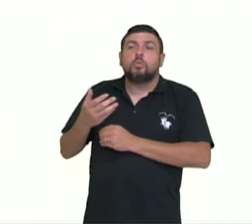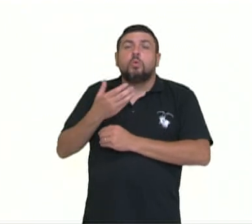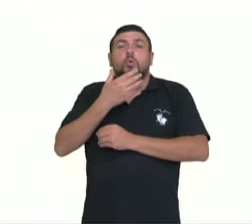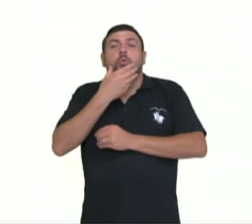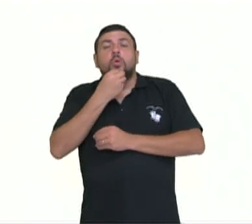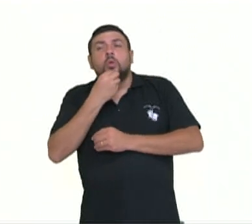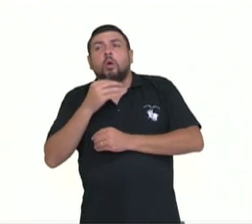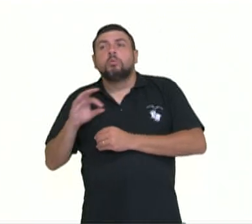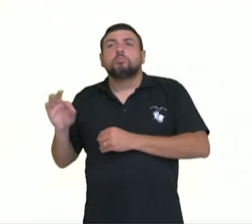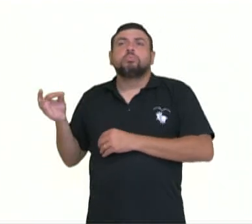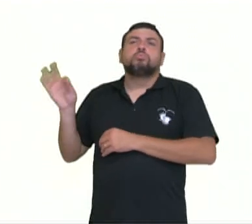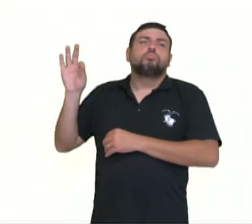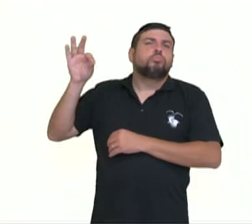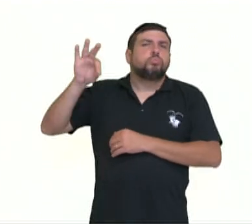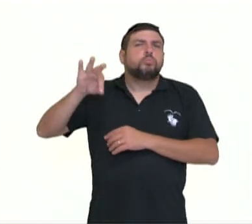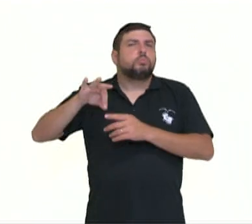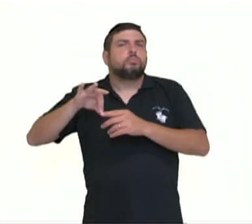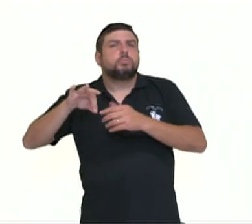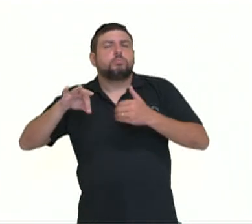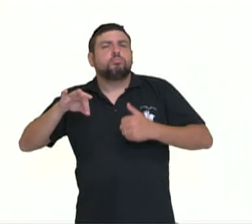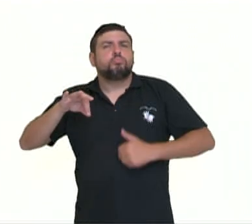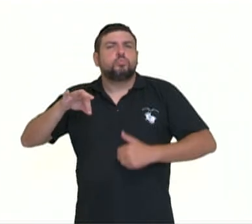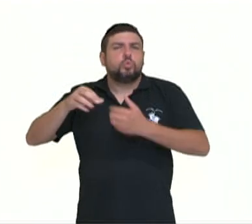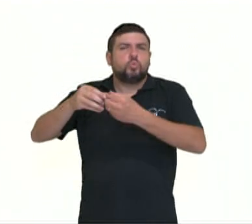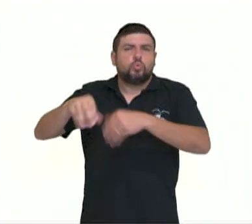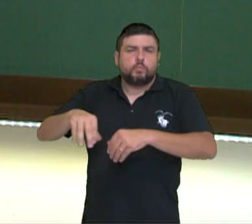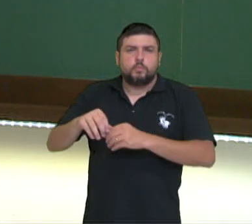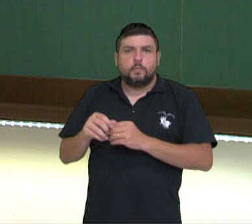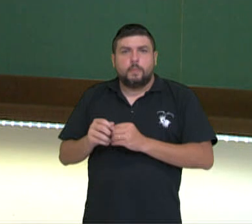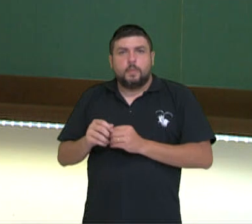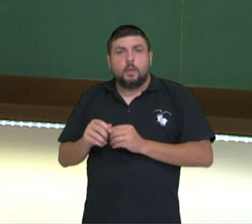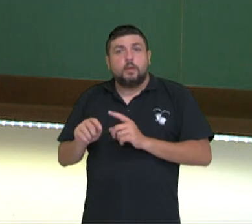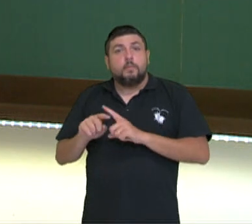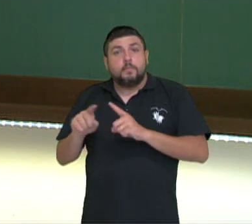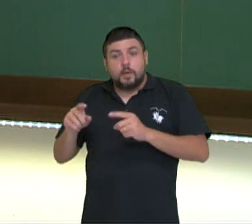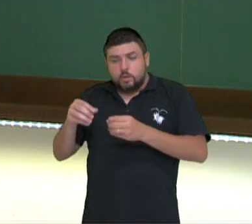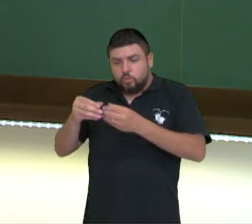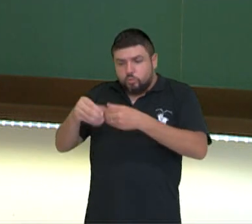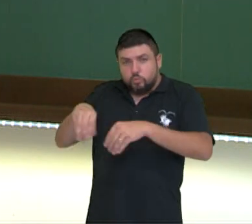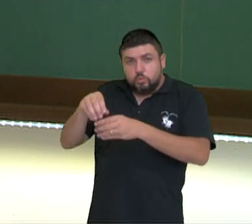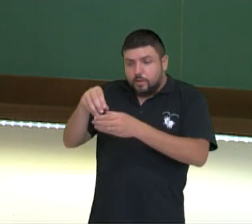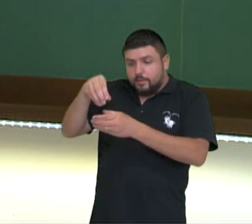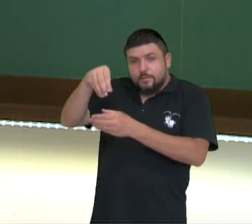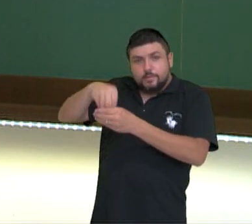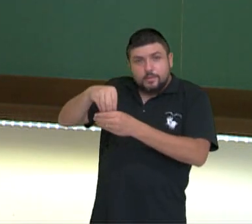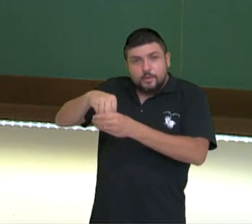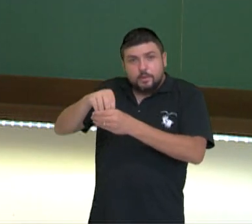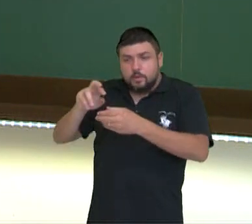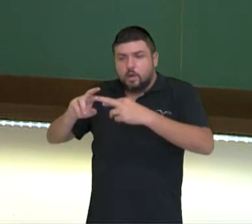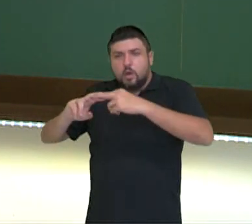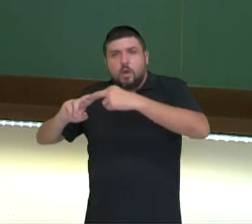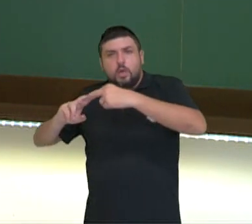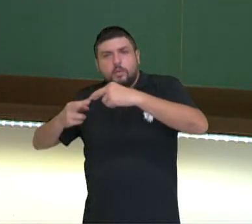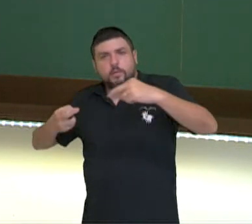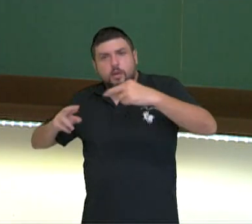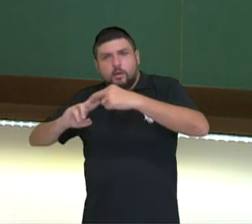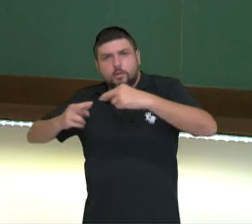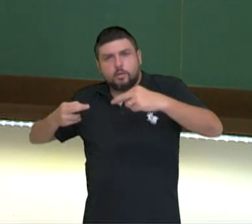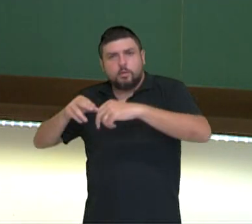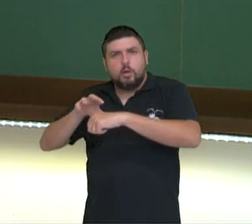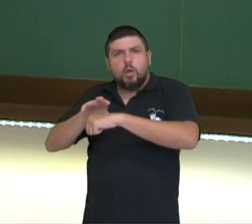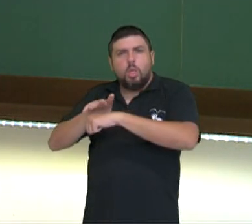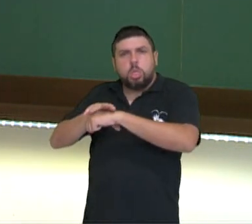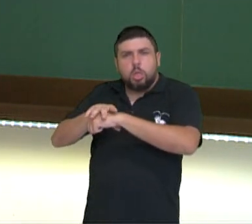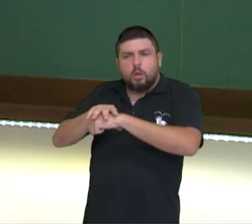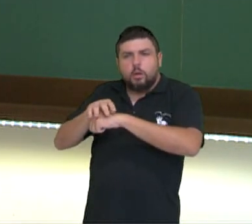vão começar a se reproduzir. Só que lá naquele gene, ele tem um detalhezinho, tá? Os filhotes desses cruzamentos